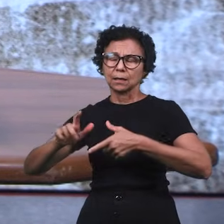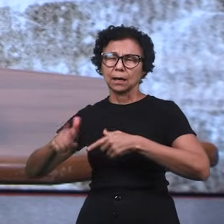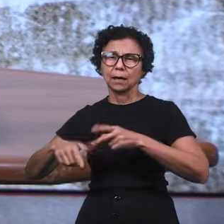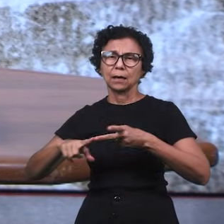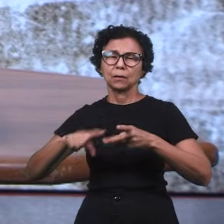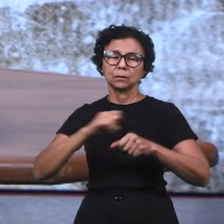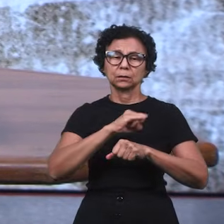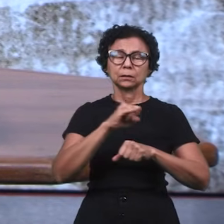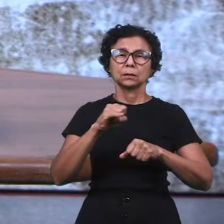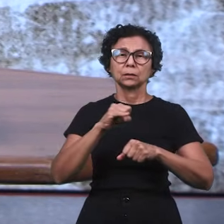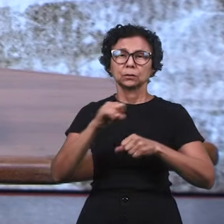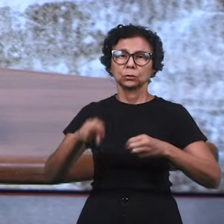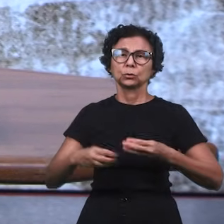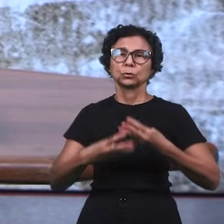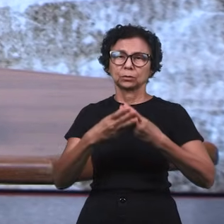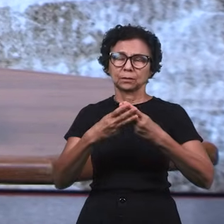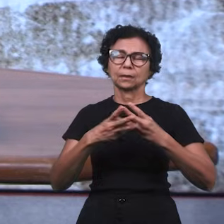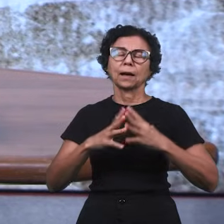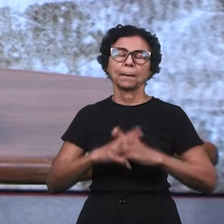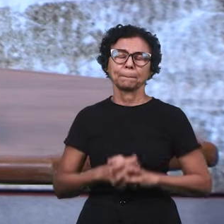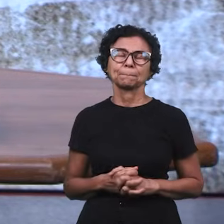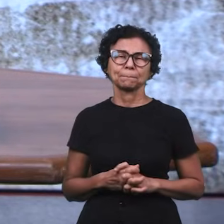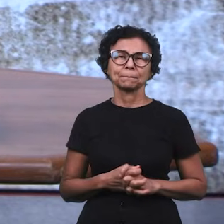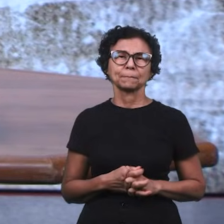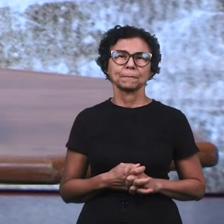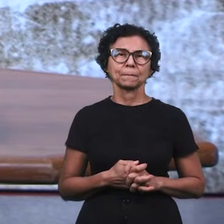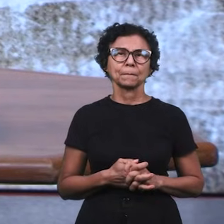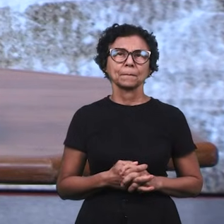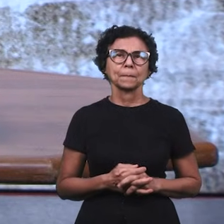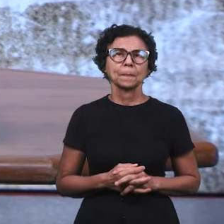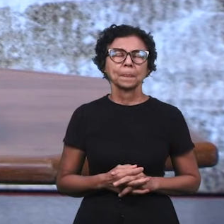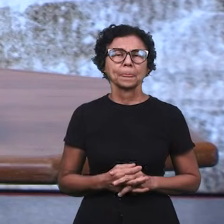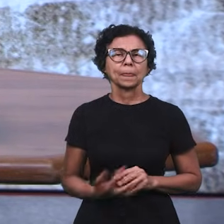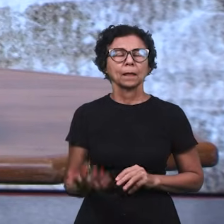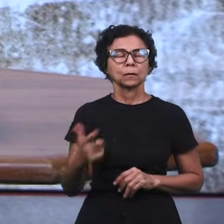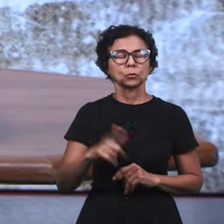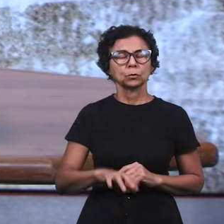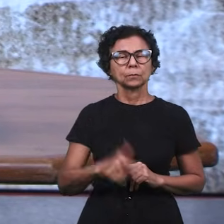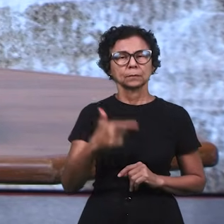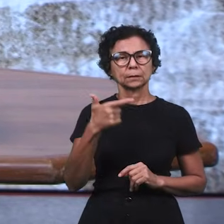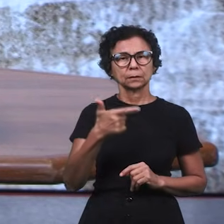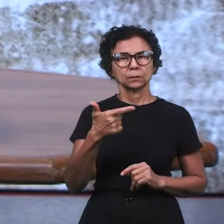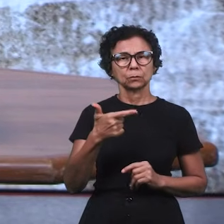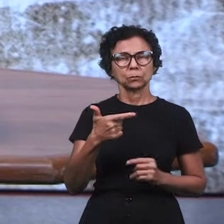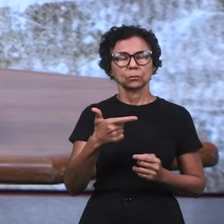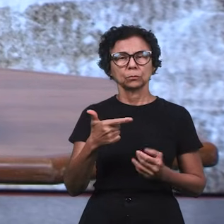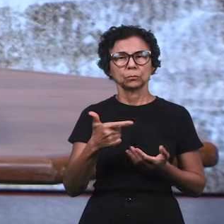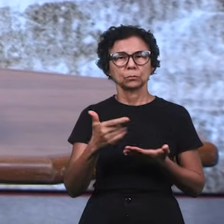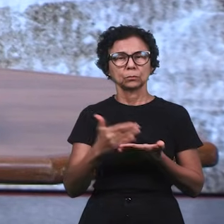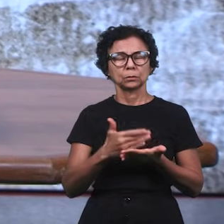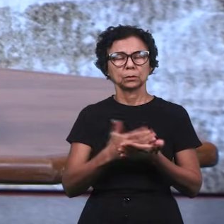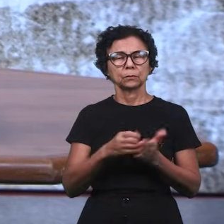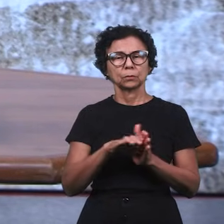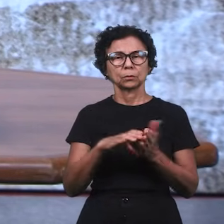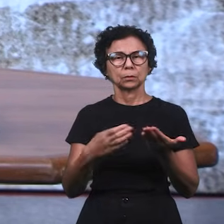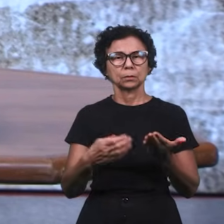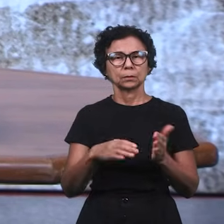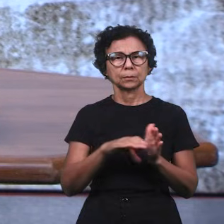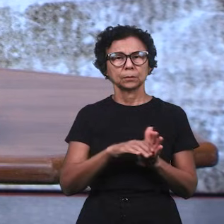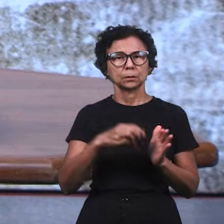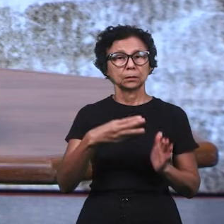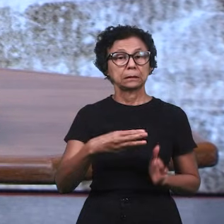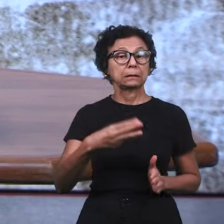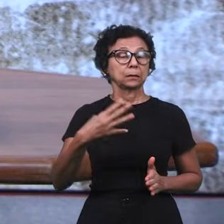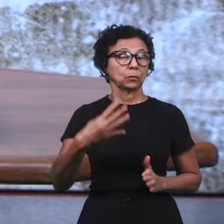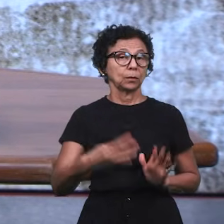capítulo 34. Segundo livro das crônicas, capítulo 34, vai ter início